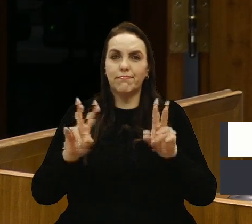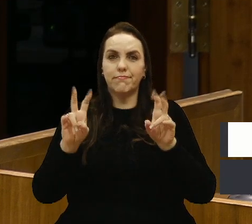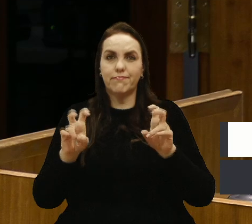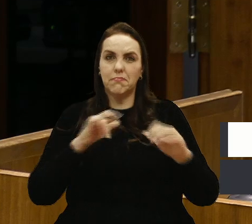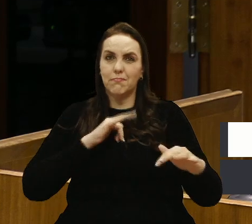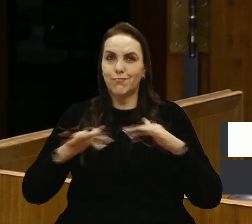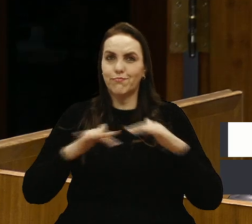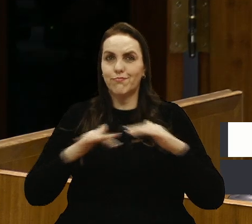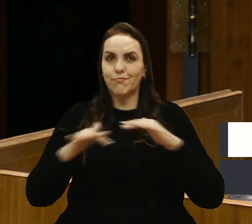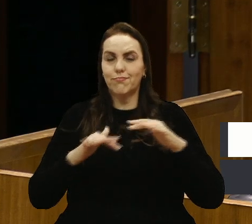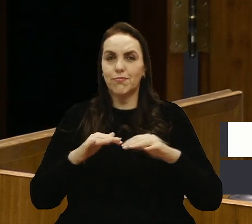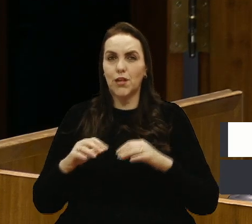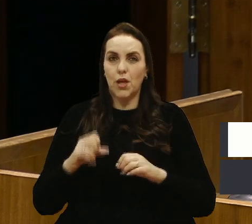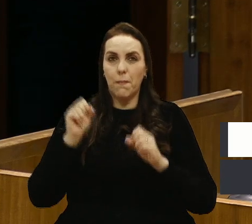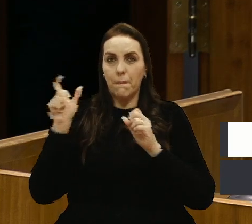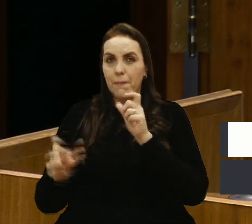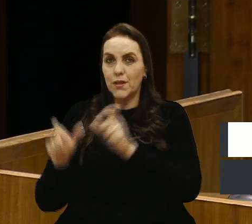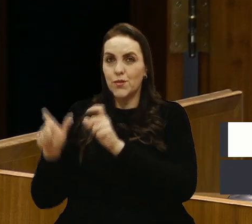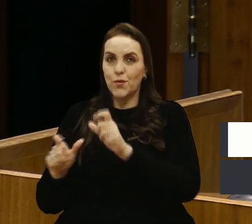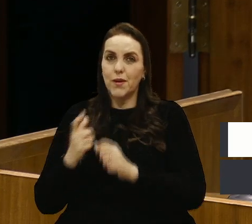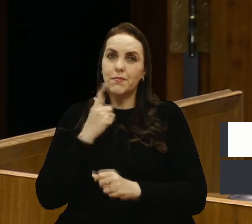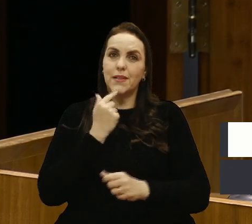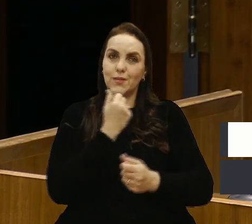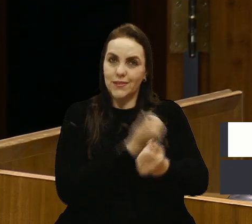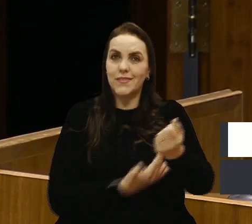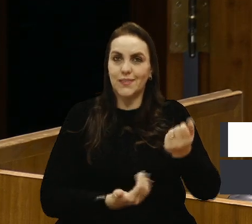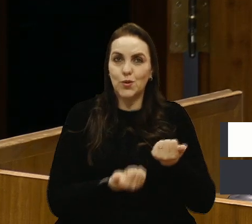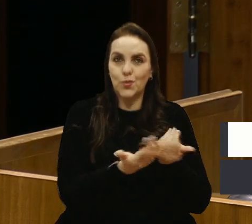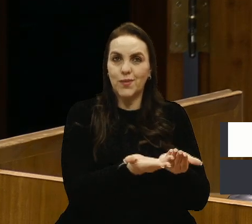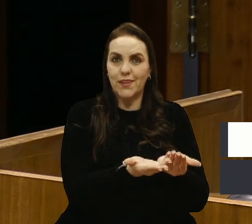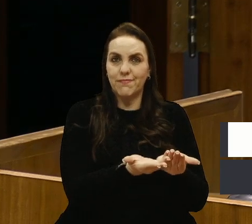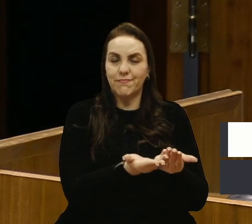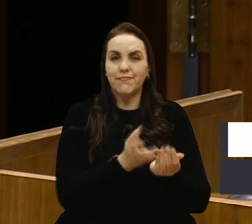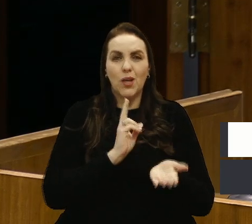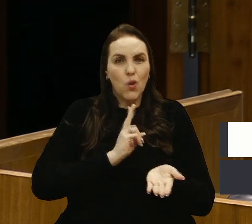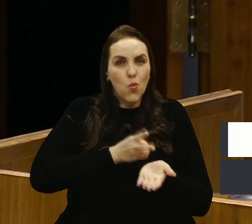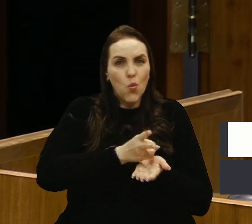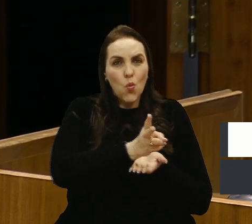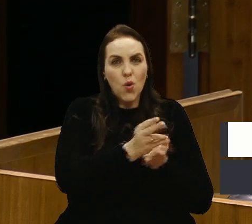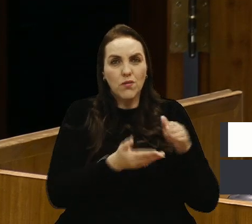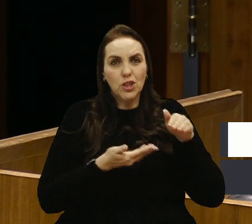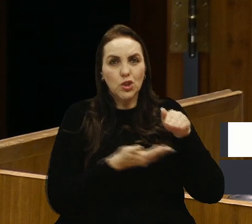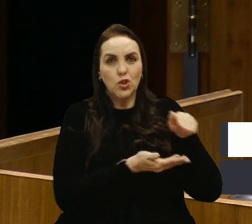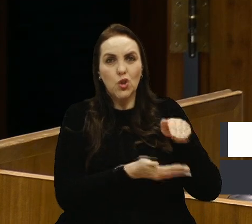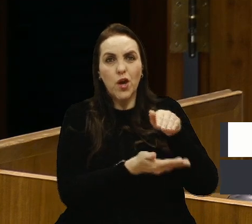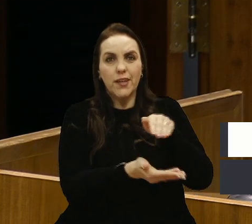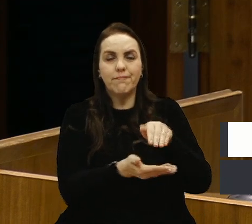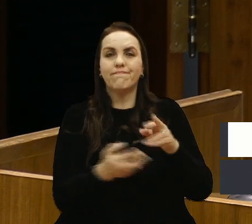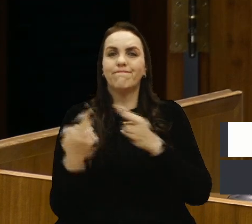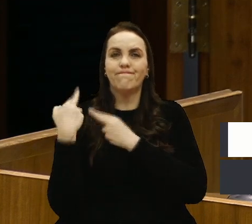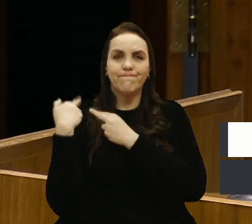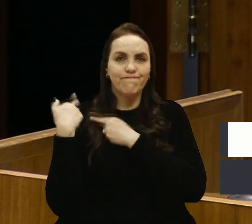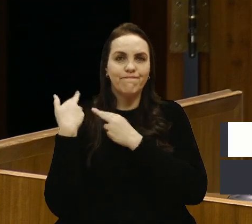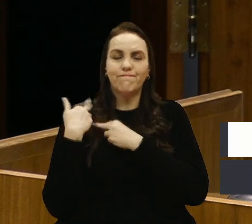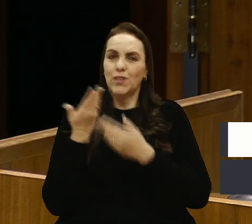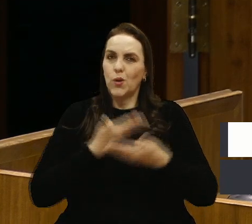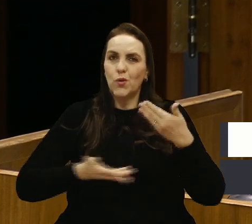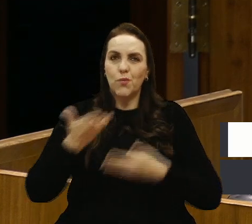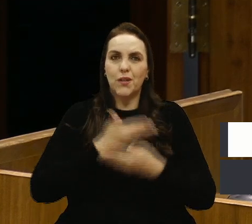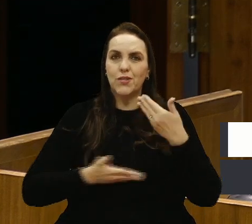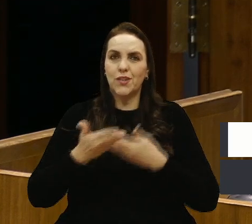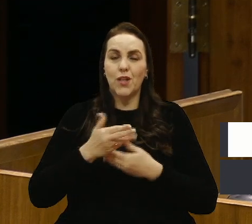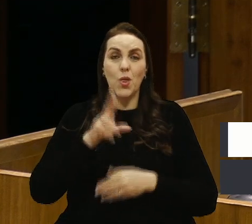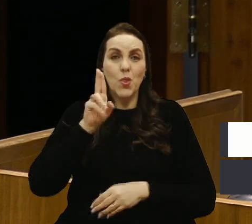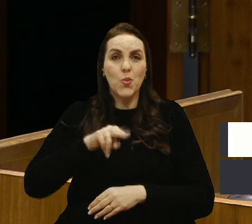mobilizar novos doadores. A manutenção dos estoques de sangue é uma responsabilidade compartilhada. Nenhum hemocentro consegue cumprir sua